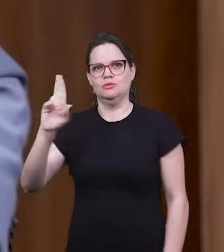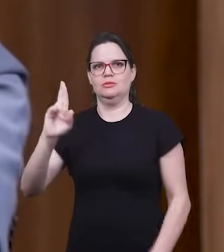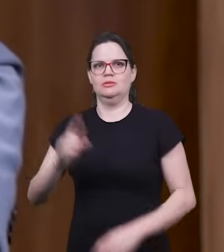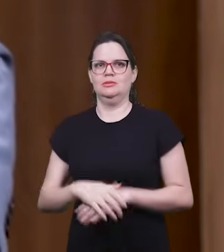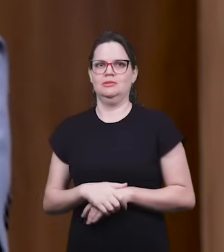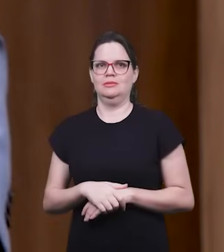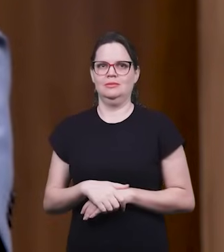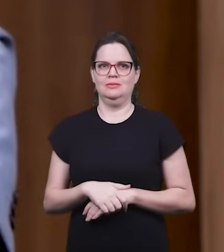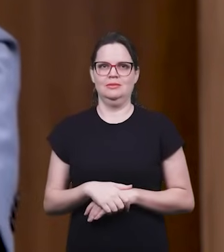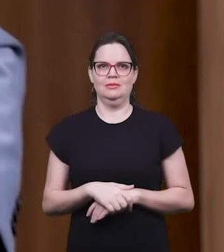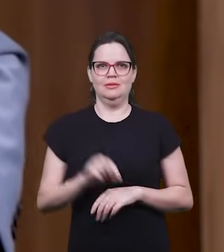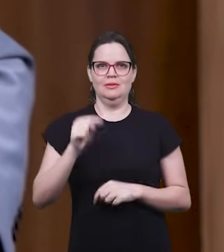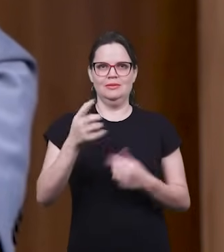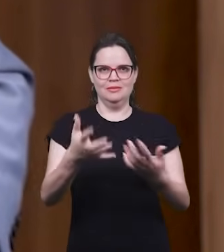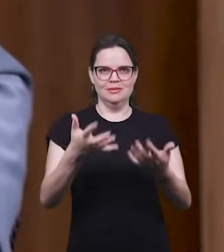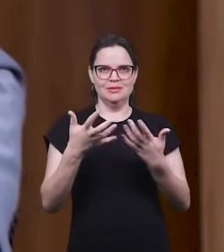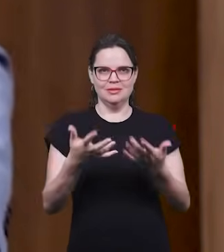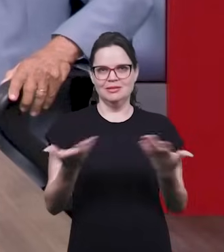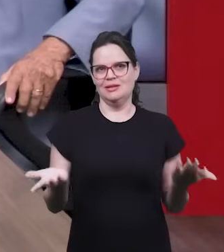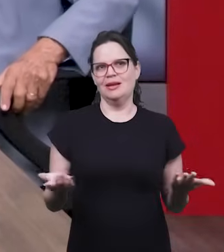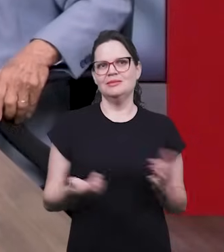pode. Não, claro que vai. É.